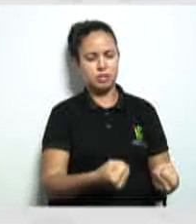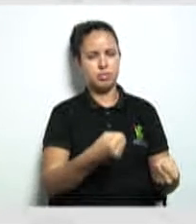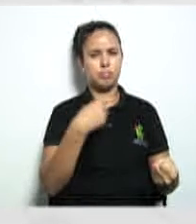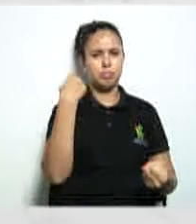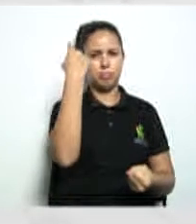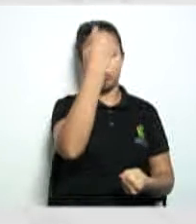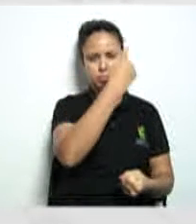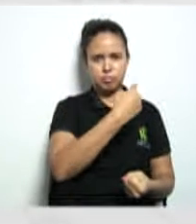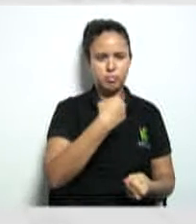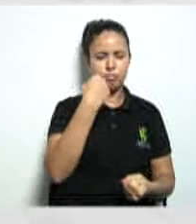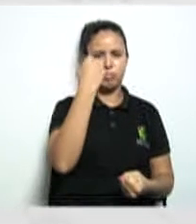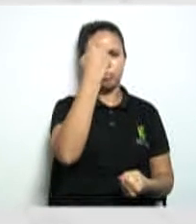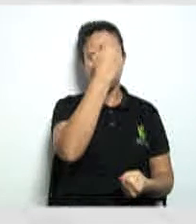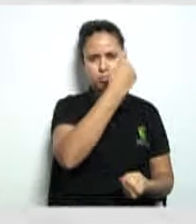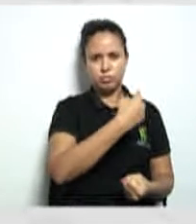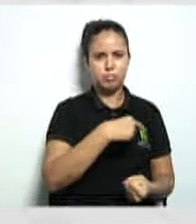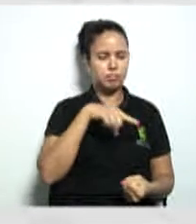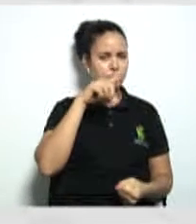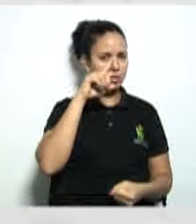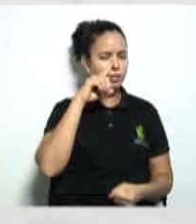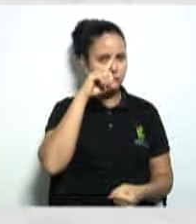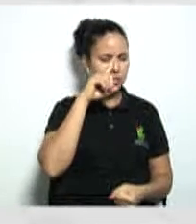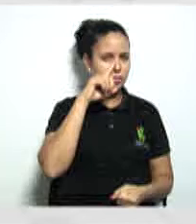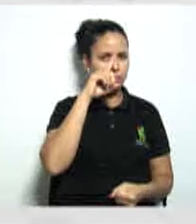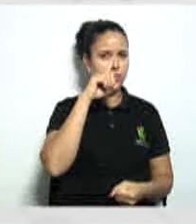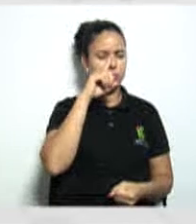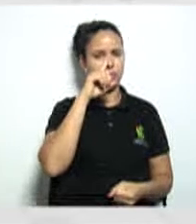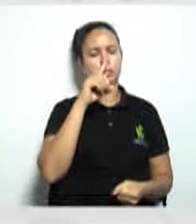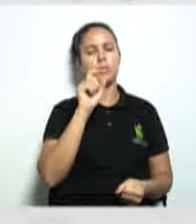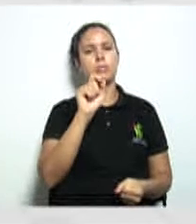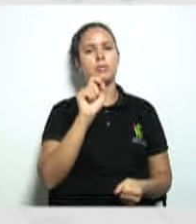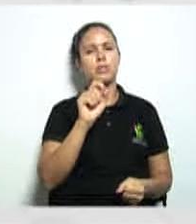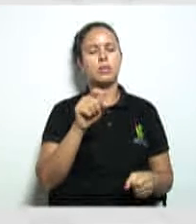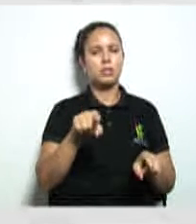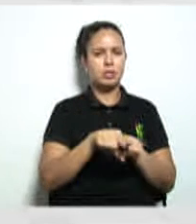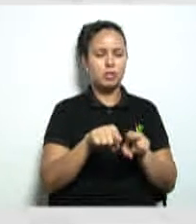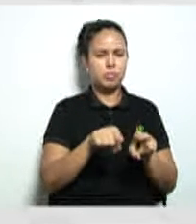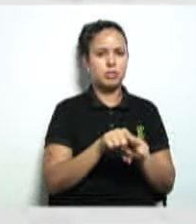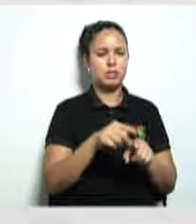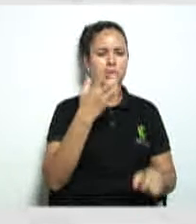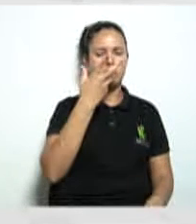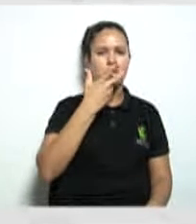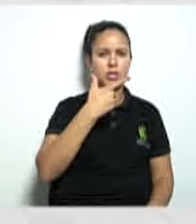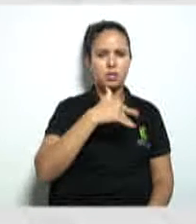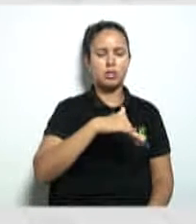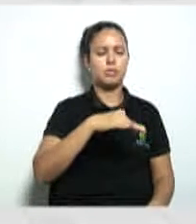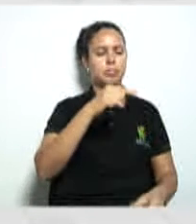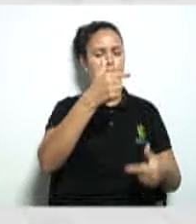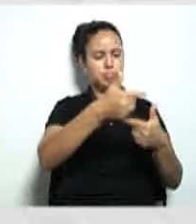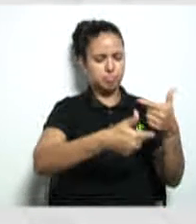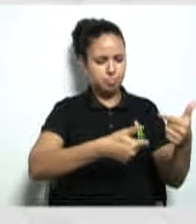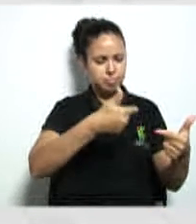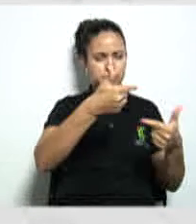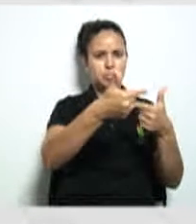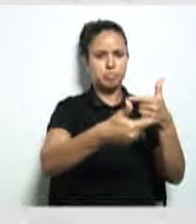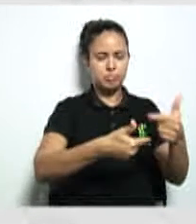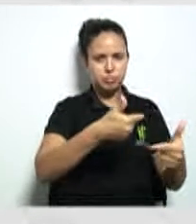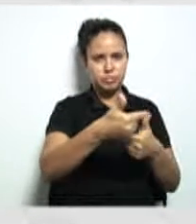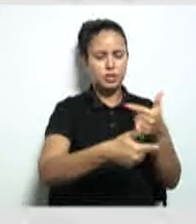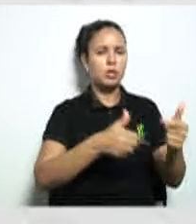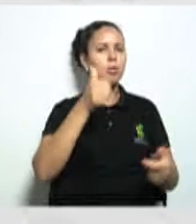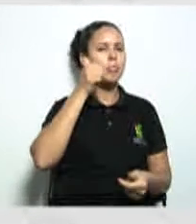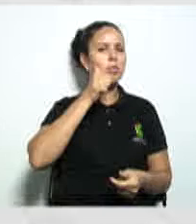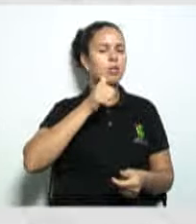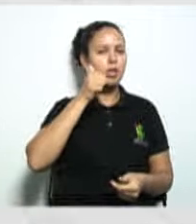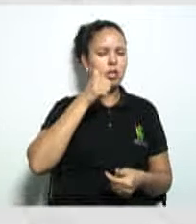crianças e mulheres, da extensa jornada de trabalho e do trabalho